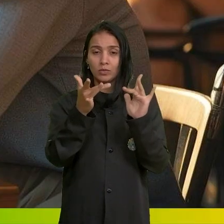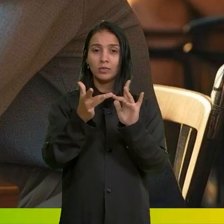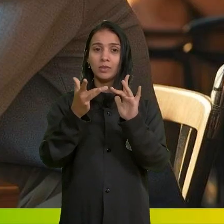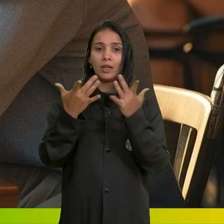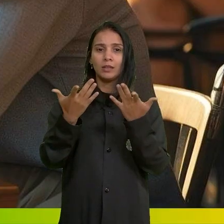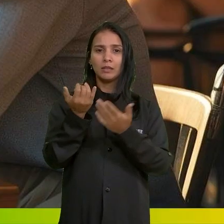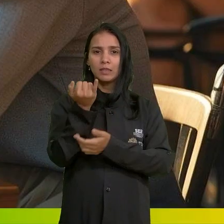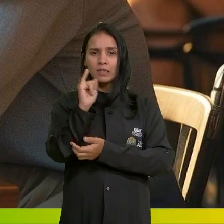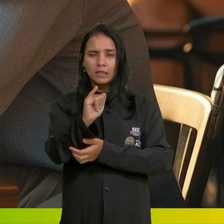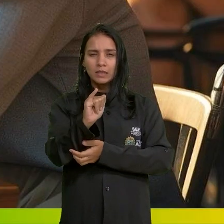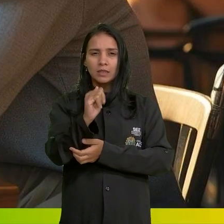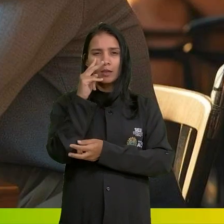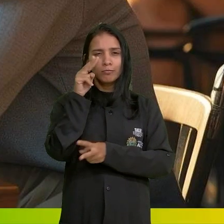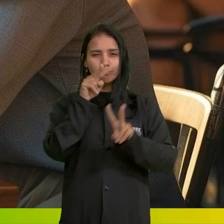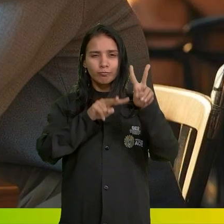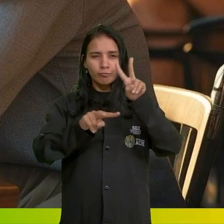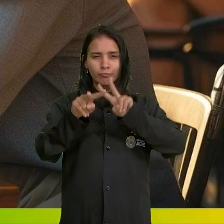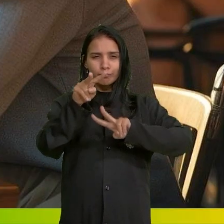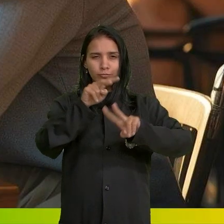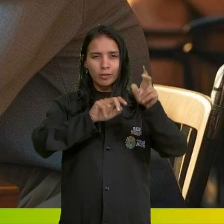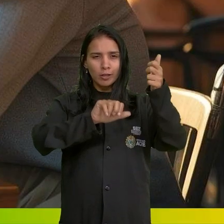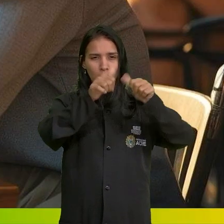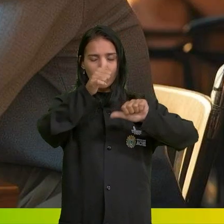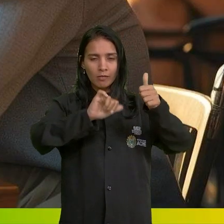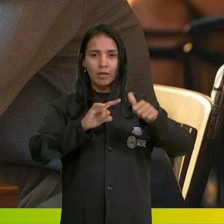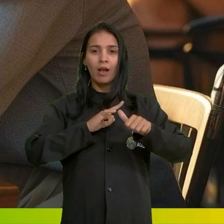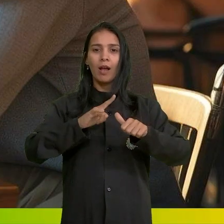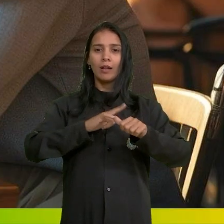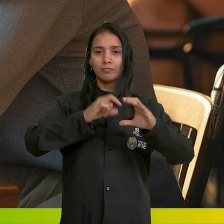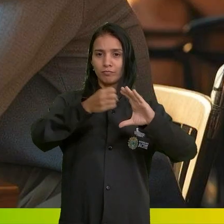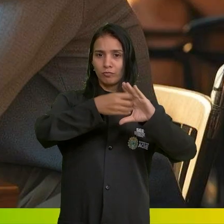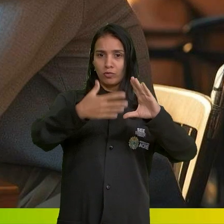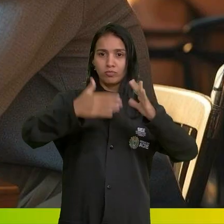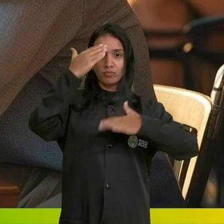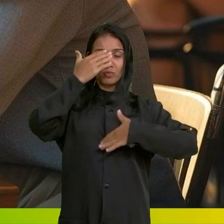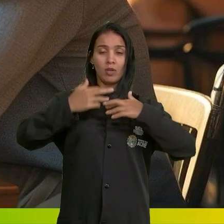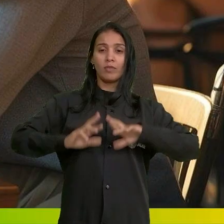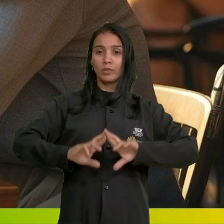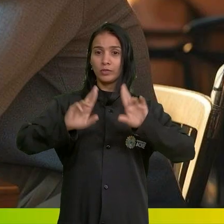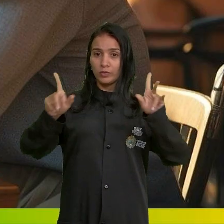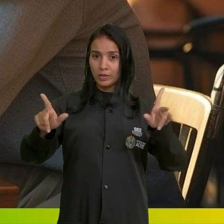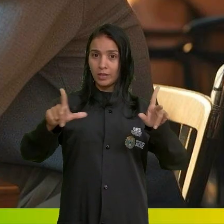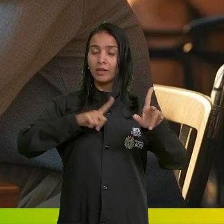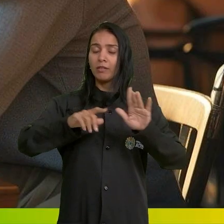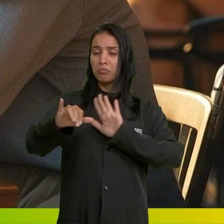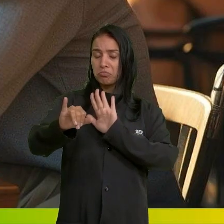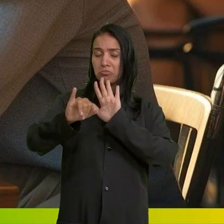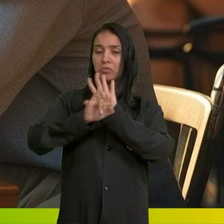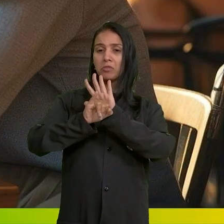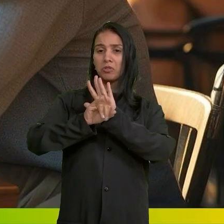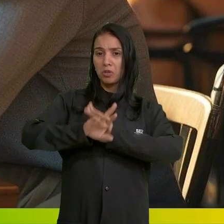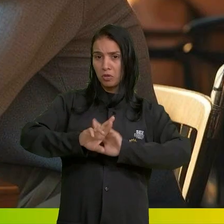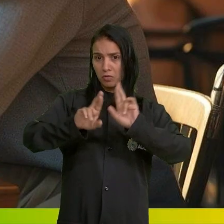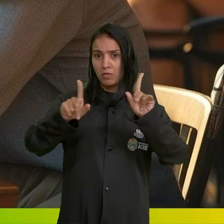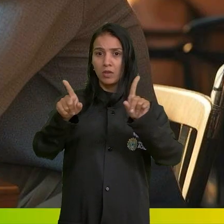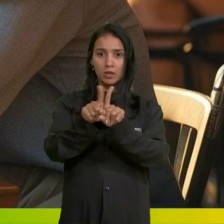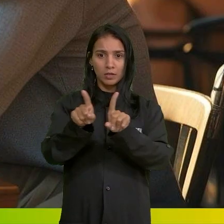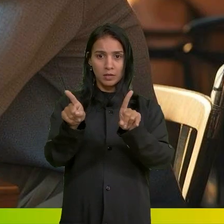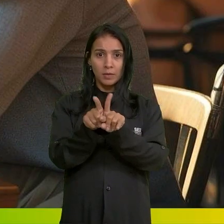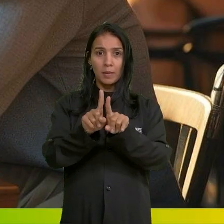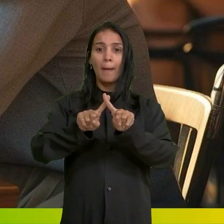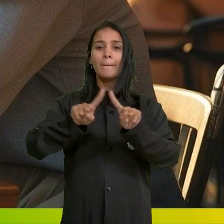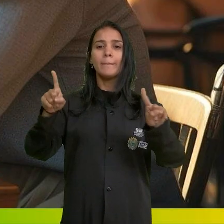características físicas, são pessoas que têm as suas identidades e estão interagindo entre si. Então, percebam,